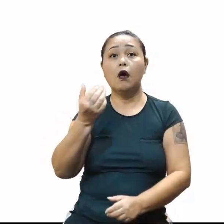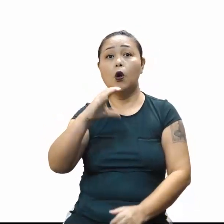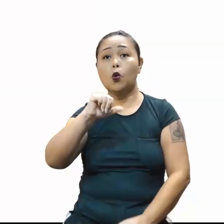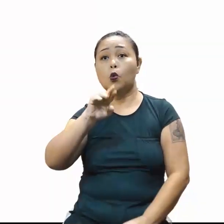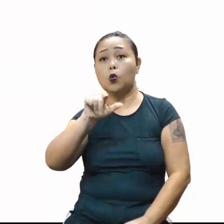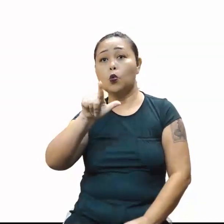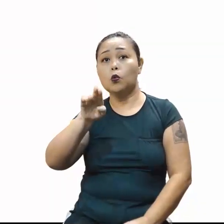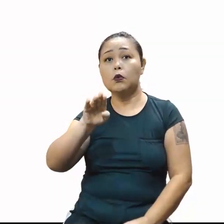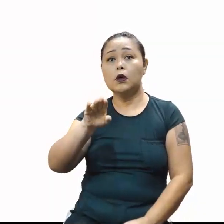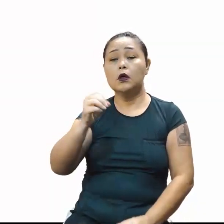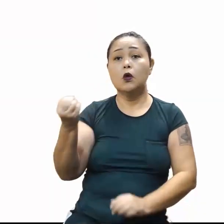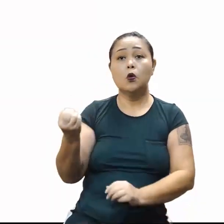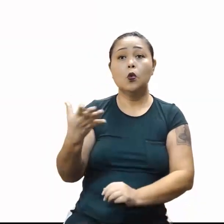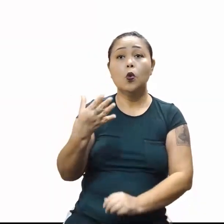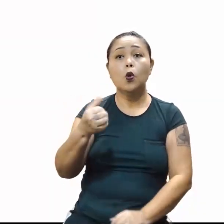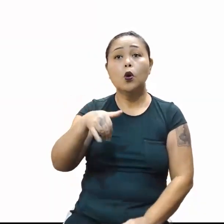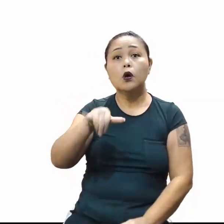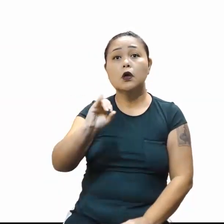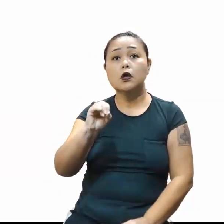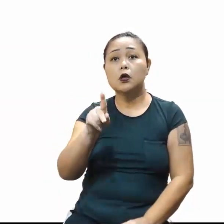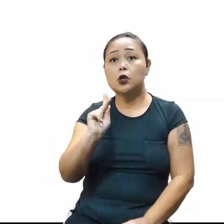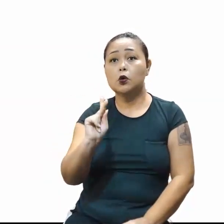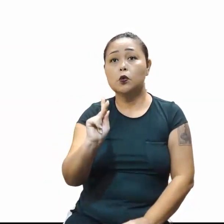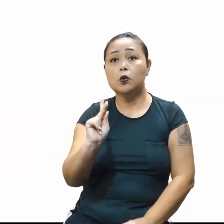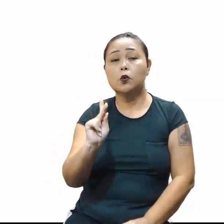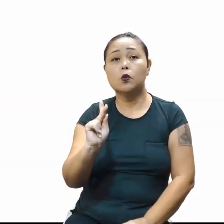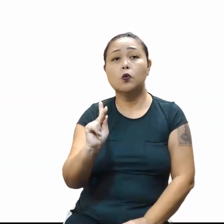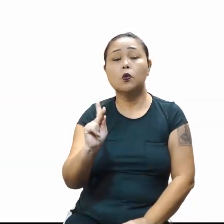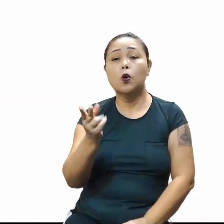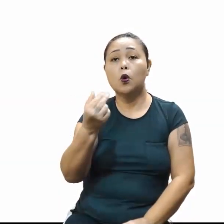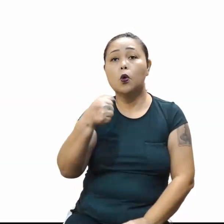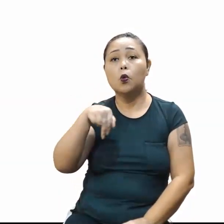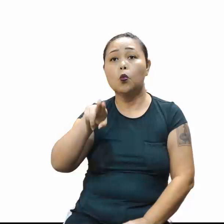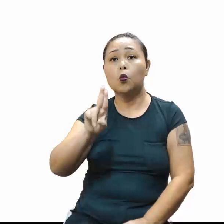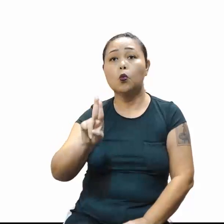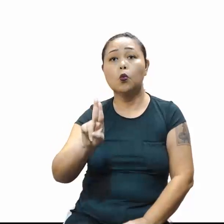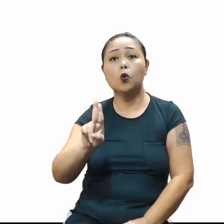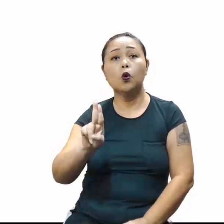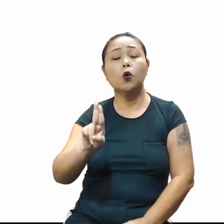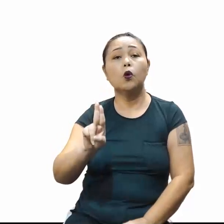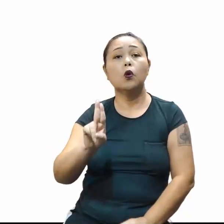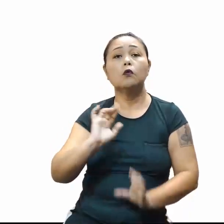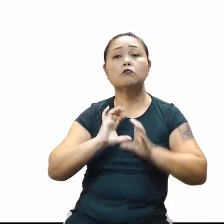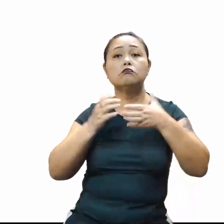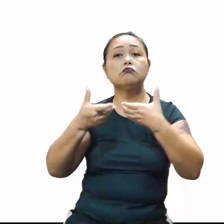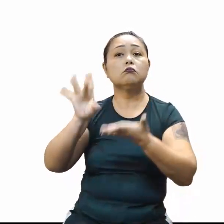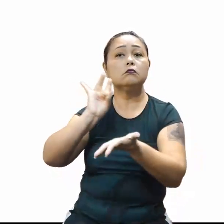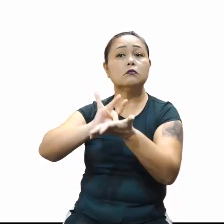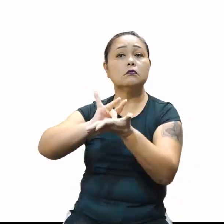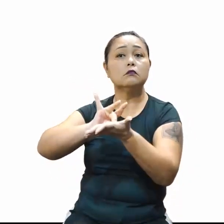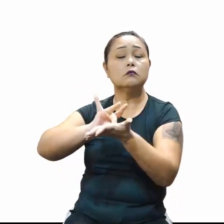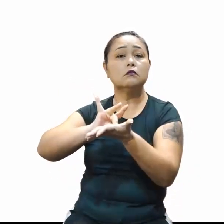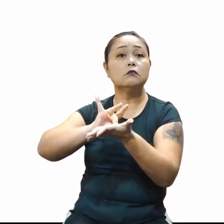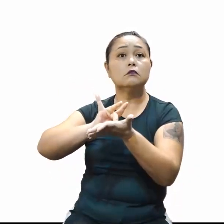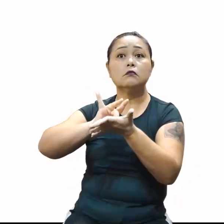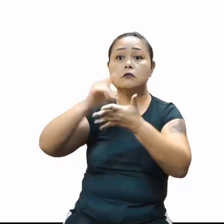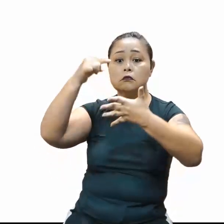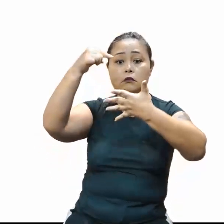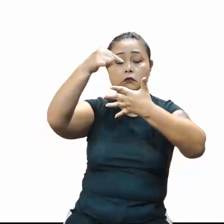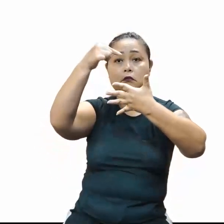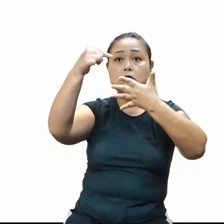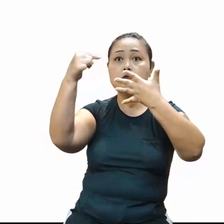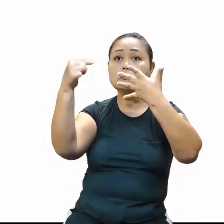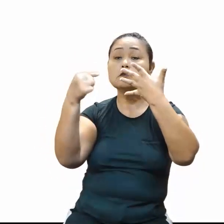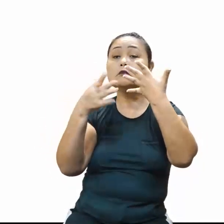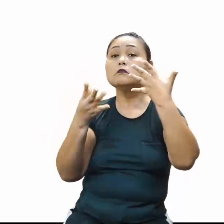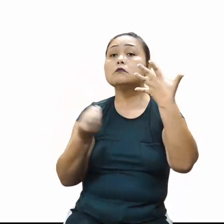Explorer Clube de Nova York? Foi a ONU? Ou foi a Comissão da Verdade? Quem indica Rondon